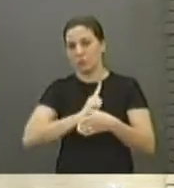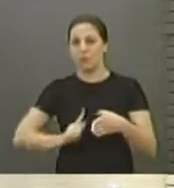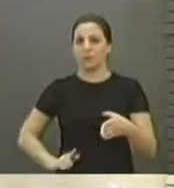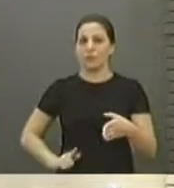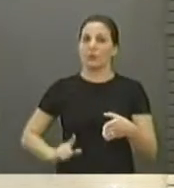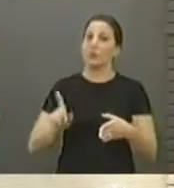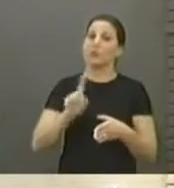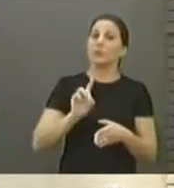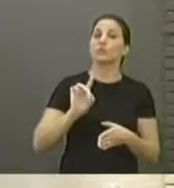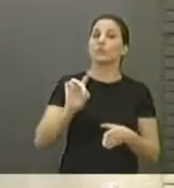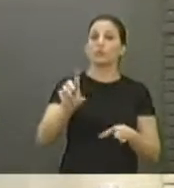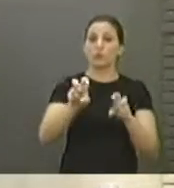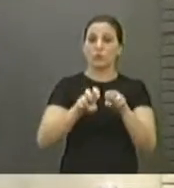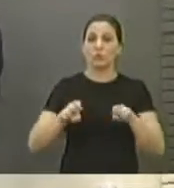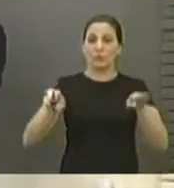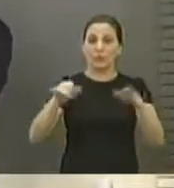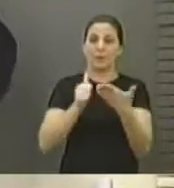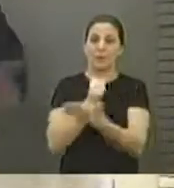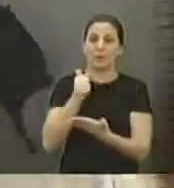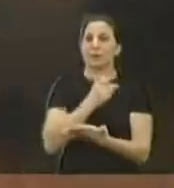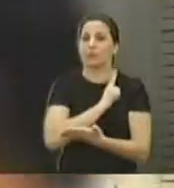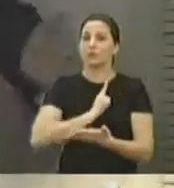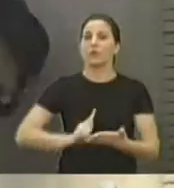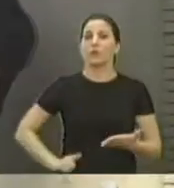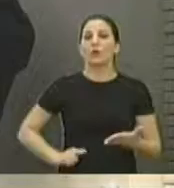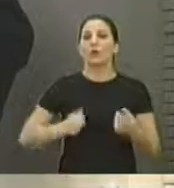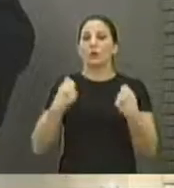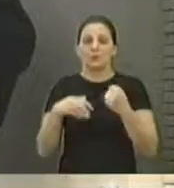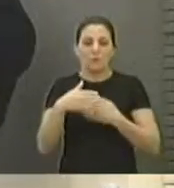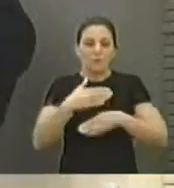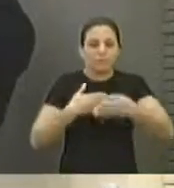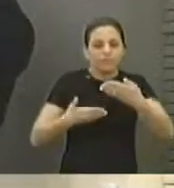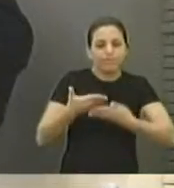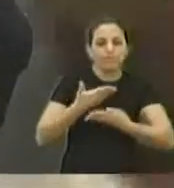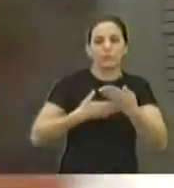vocês que estão aqui, o plenário que é a maioria da base do governo, tem que dialogar com o governo, a respeito disso,